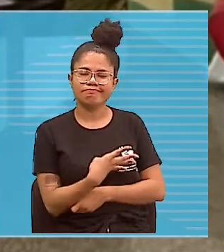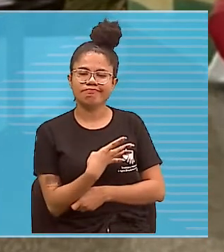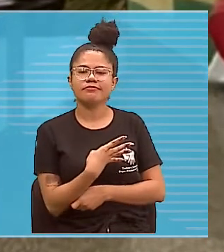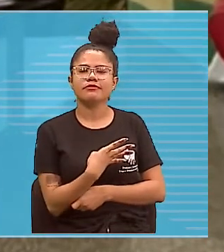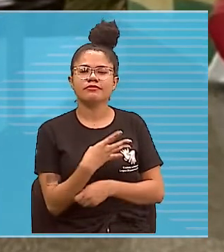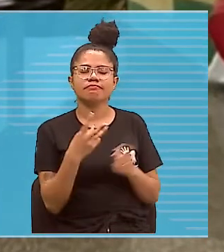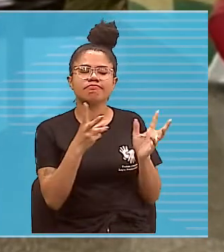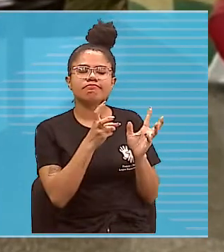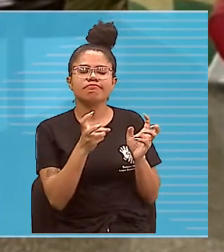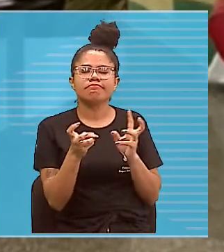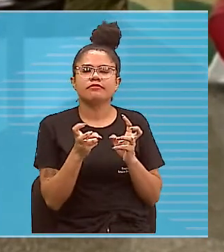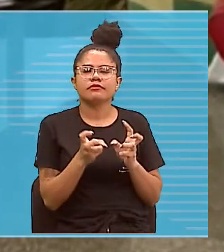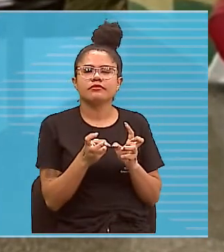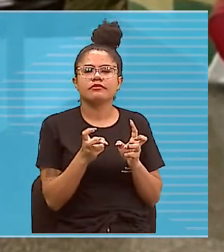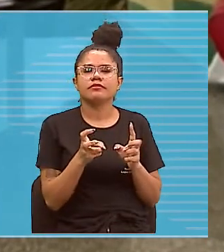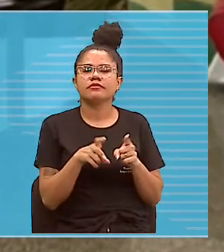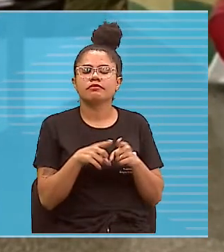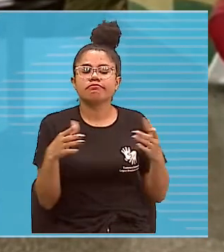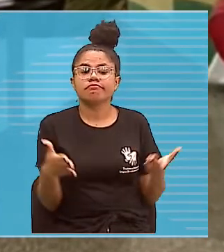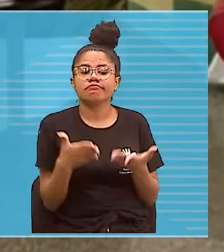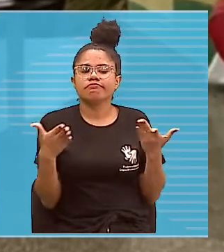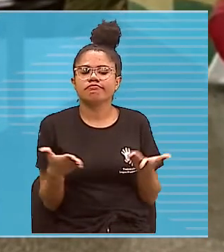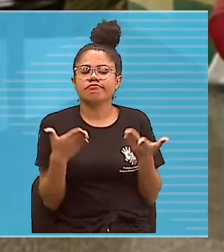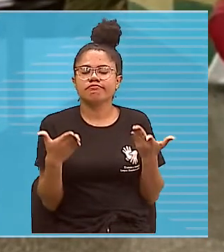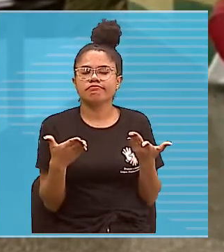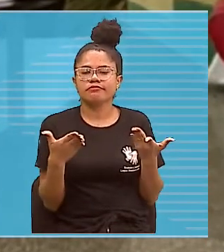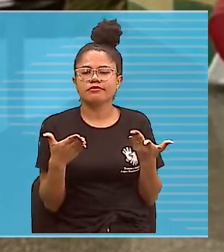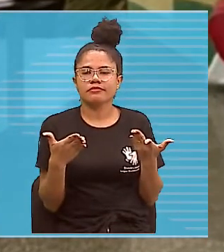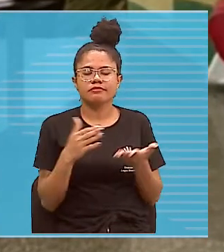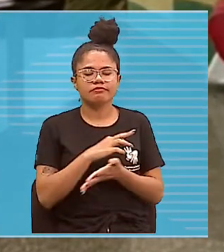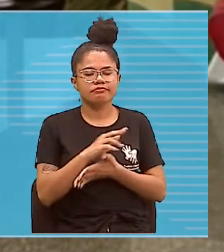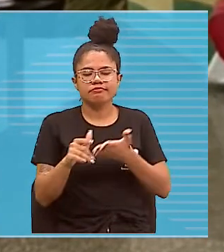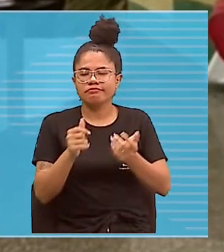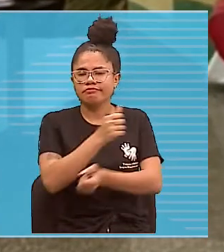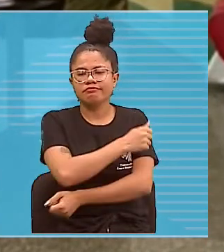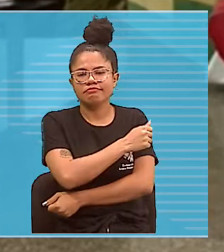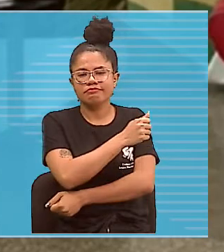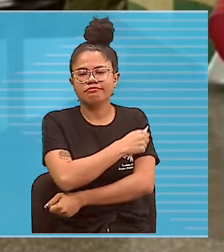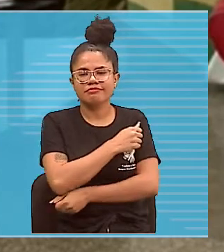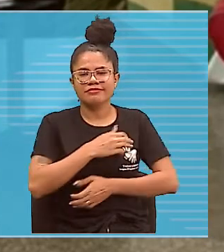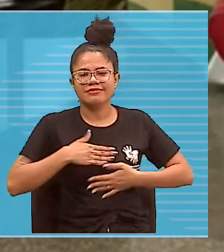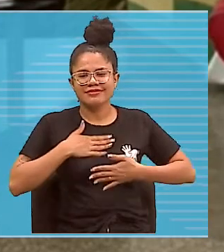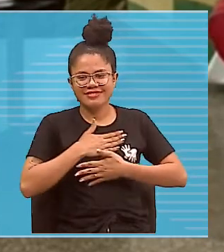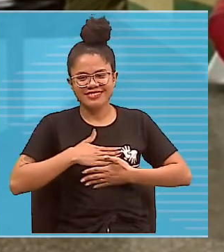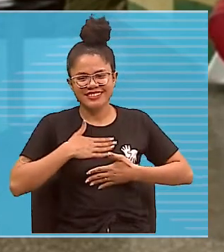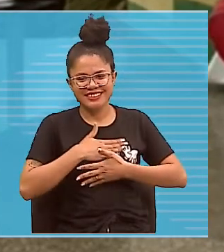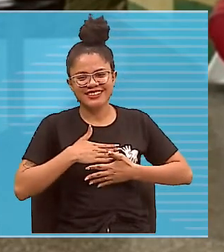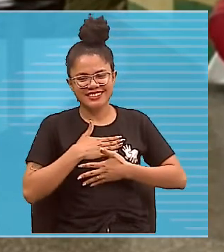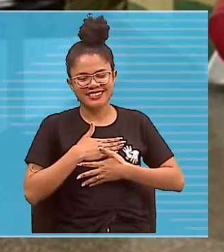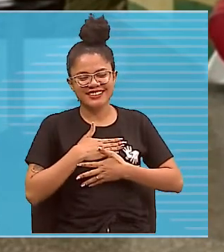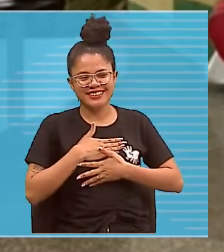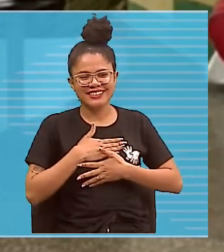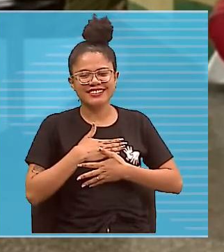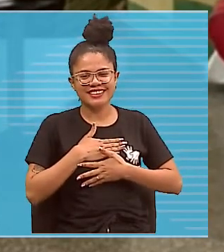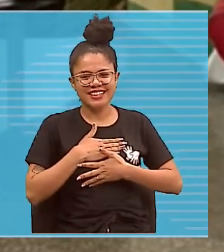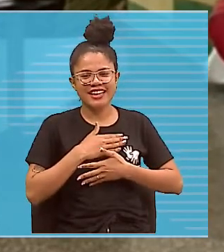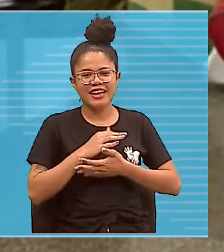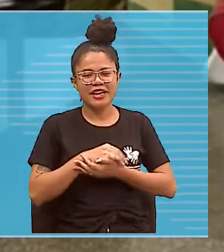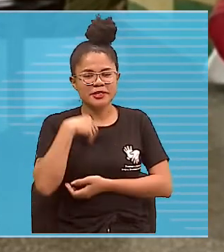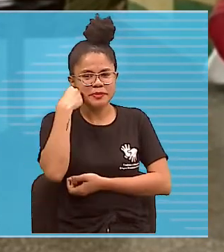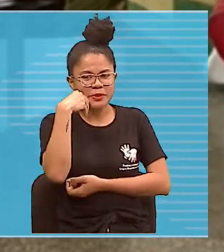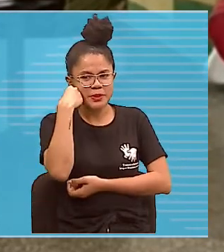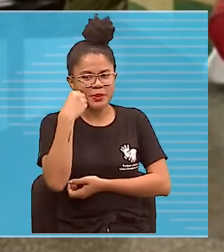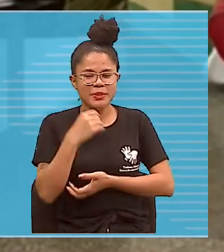eu gostei muito do dia de hoje. E a equipe fica muito feliz em ouvir isso, né? Porque a gente queria estar mais